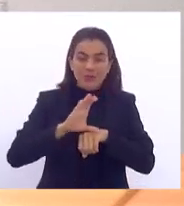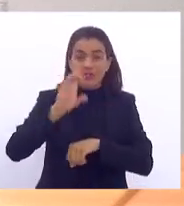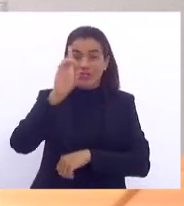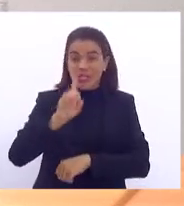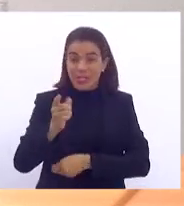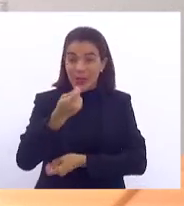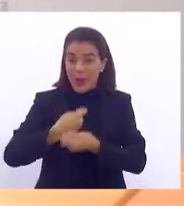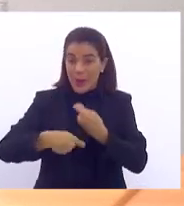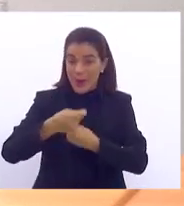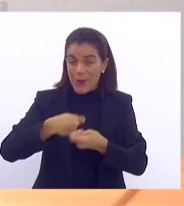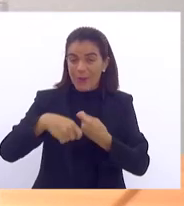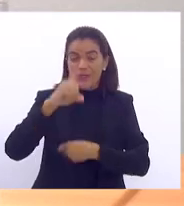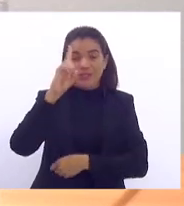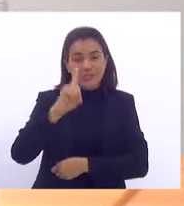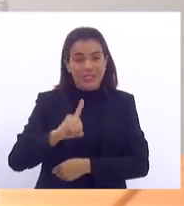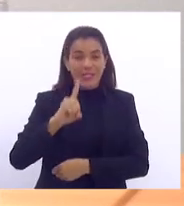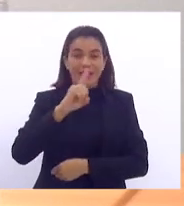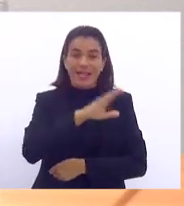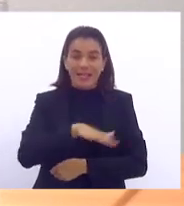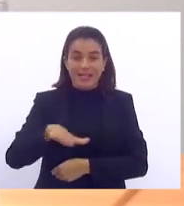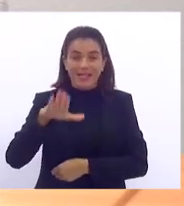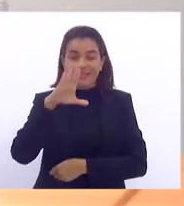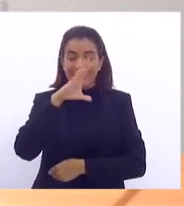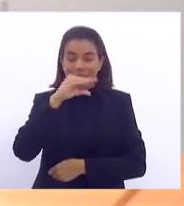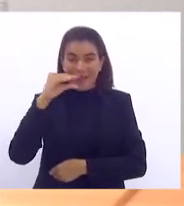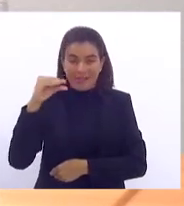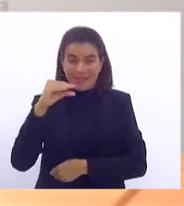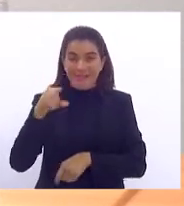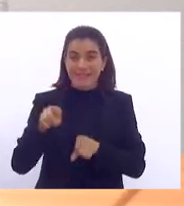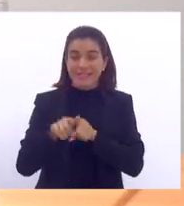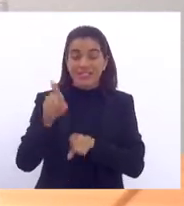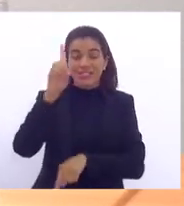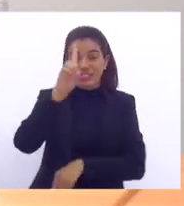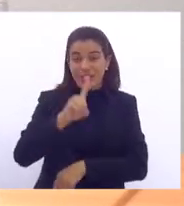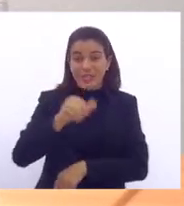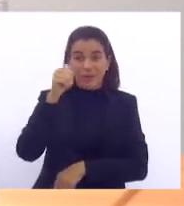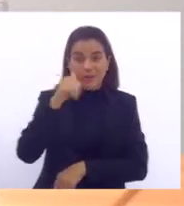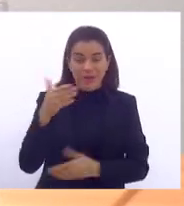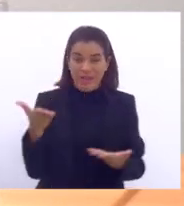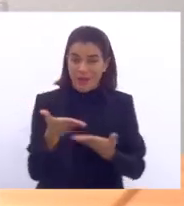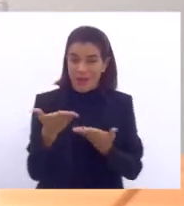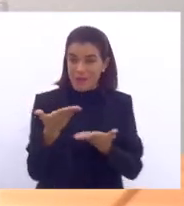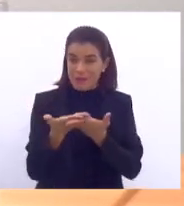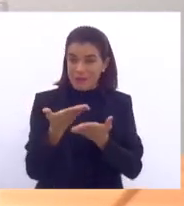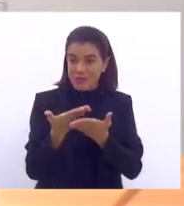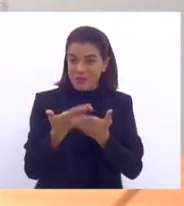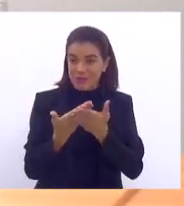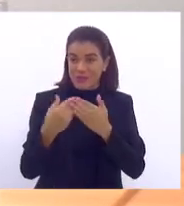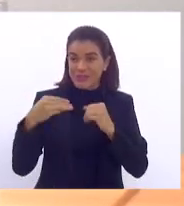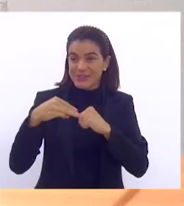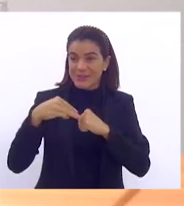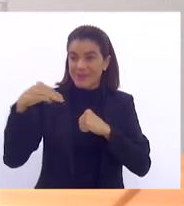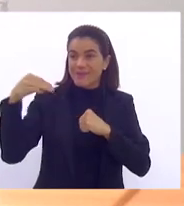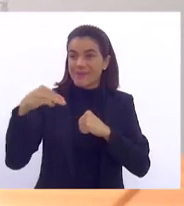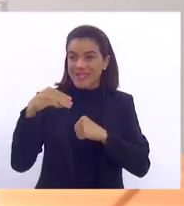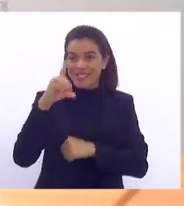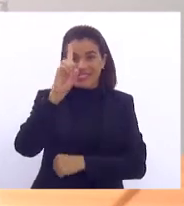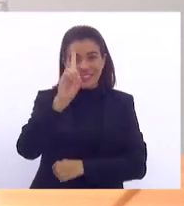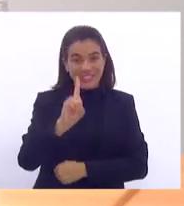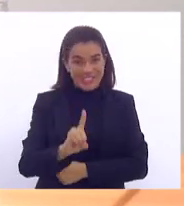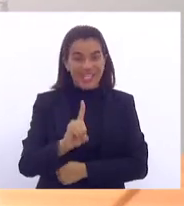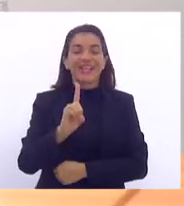direito da Infância e adolescência direito da mulher direito e e da agora estou no mestrado de de com o tema direitos